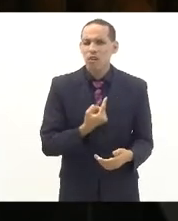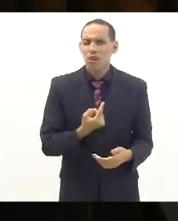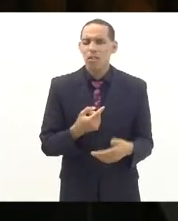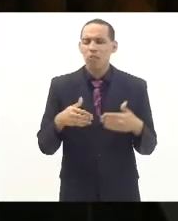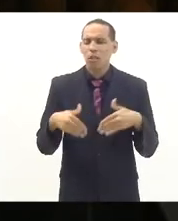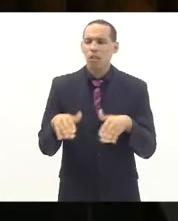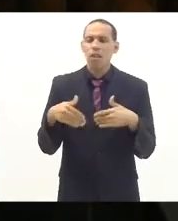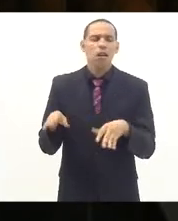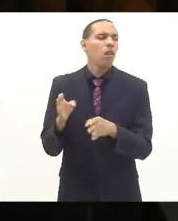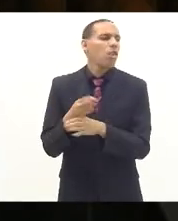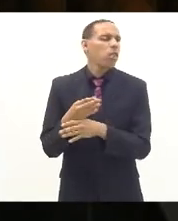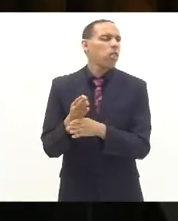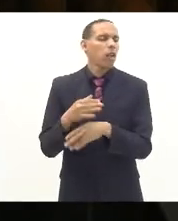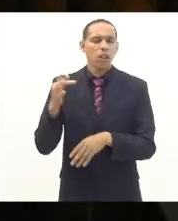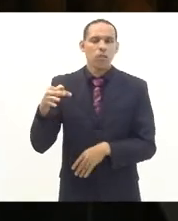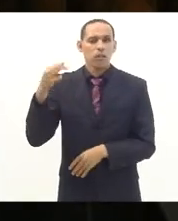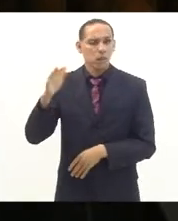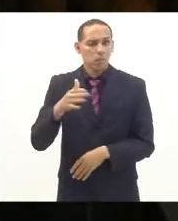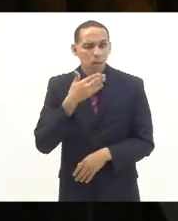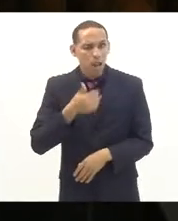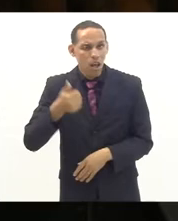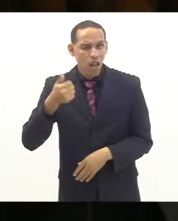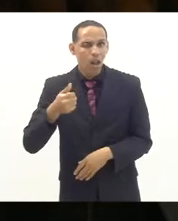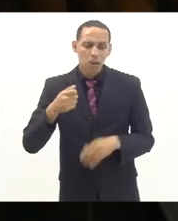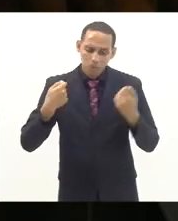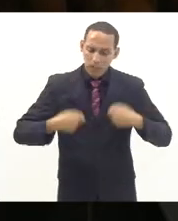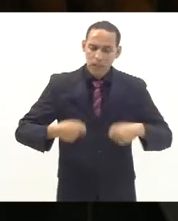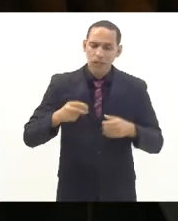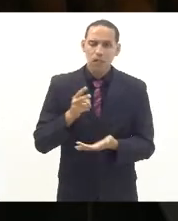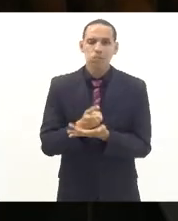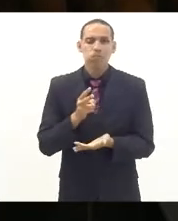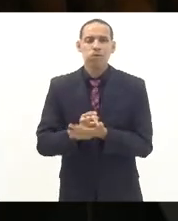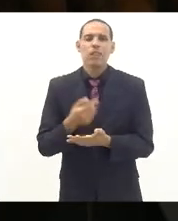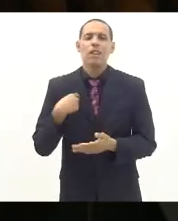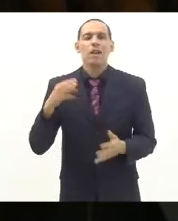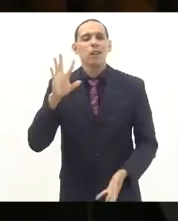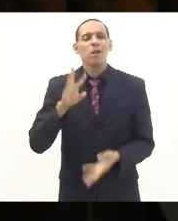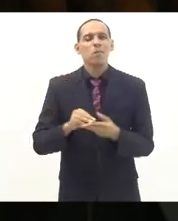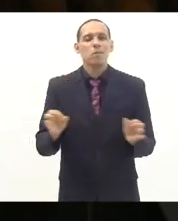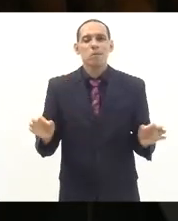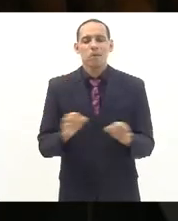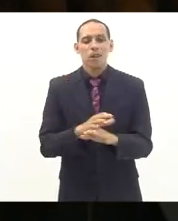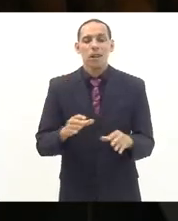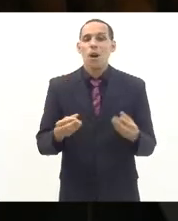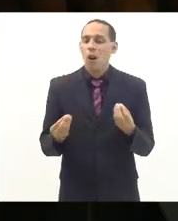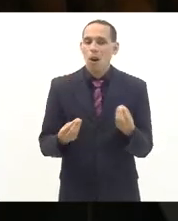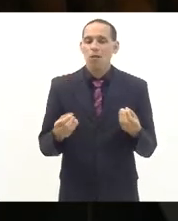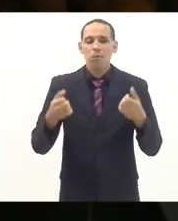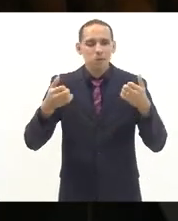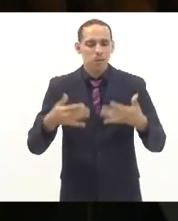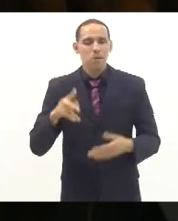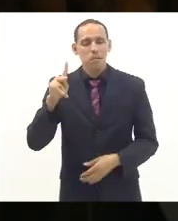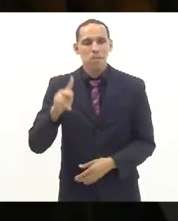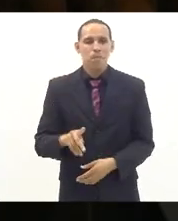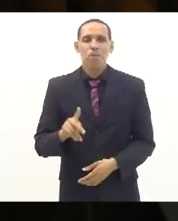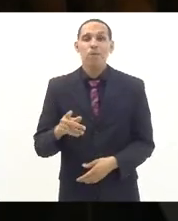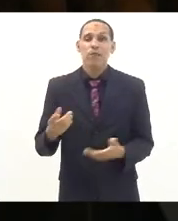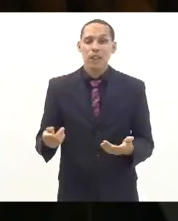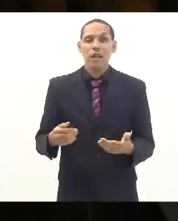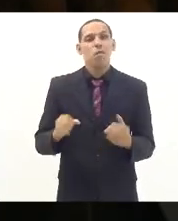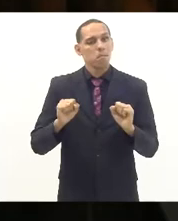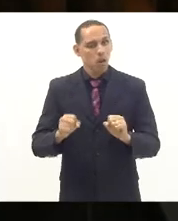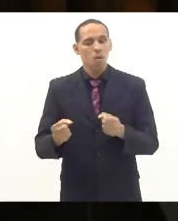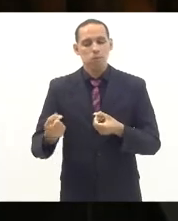deixar de pro e o futuro muito melhor eu queria finalizar Presidente dizendo que com essa tendência de recuperação e